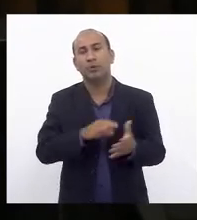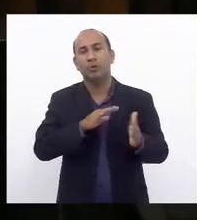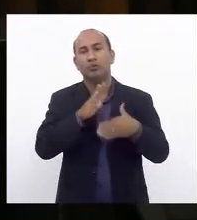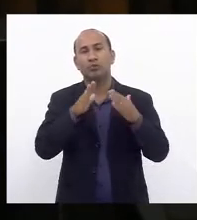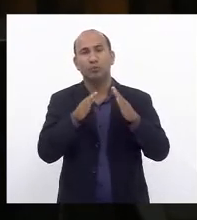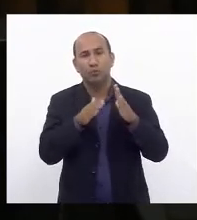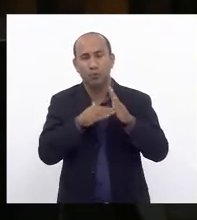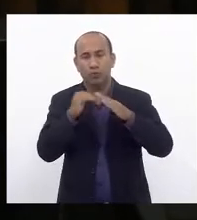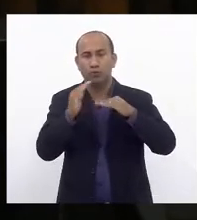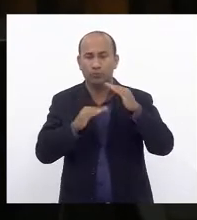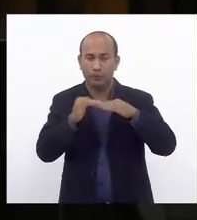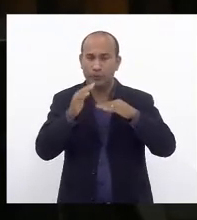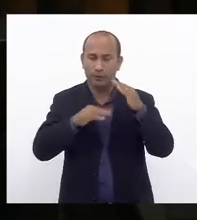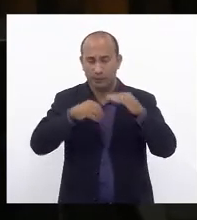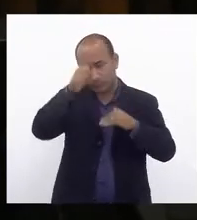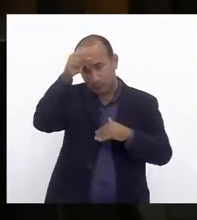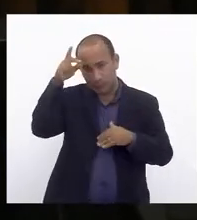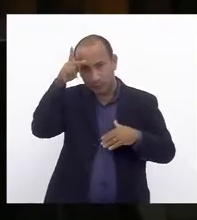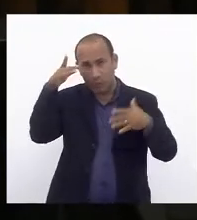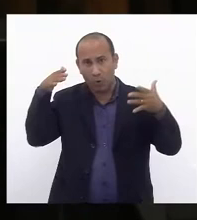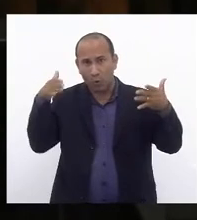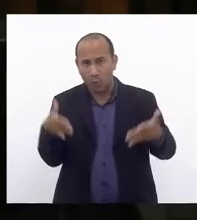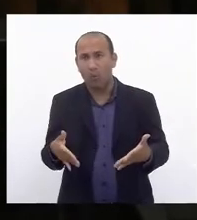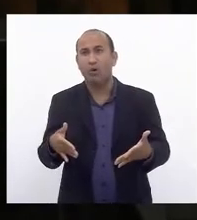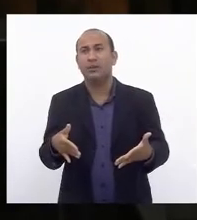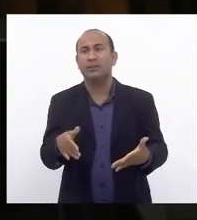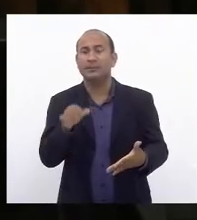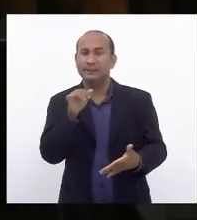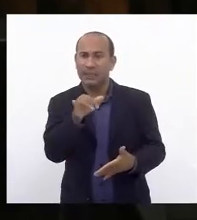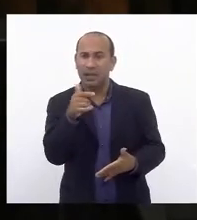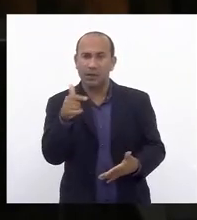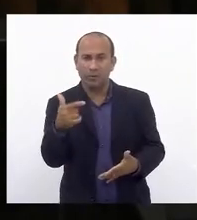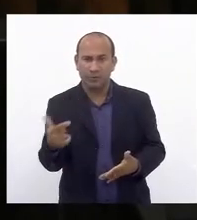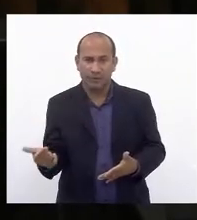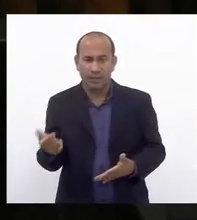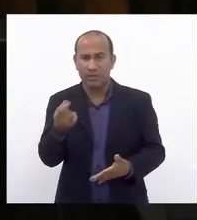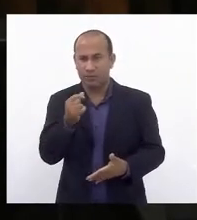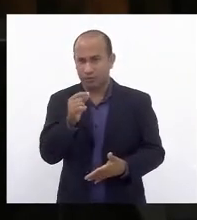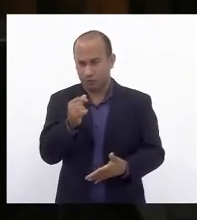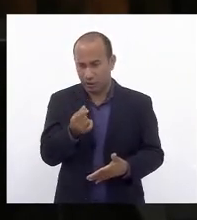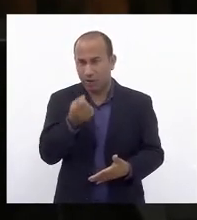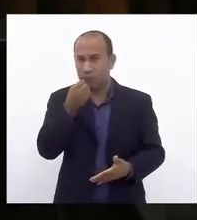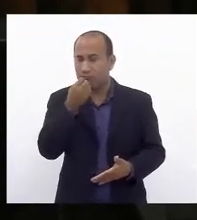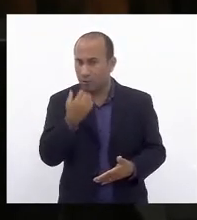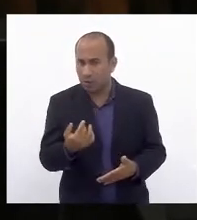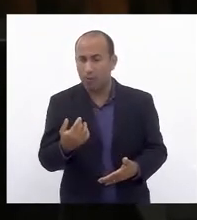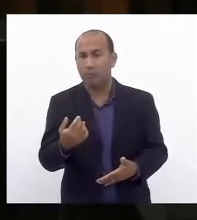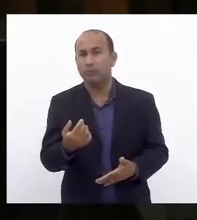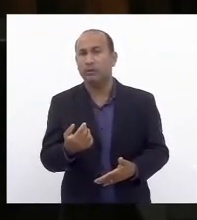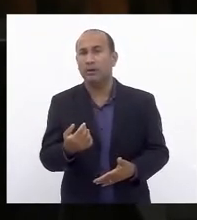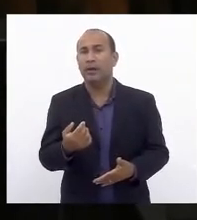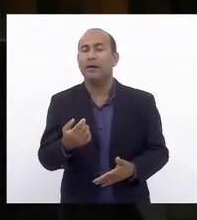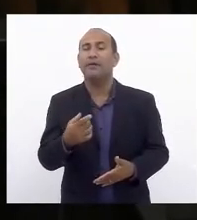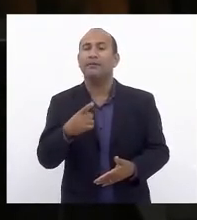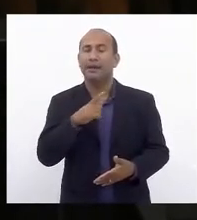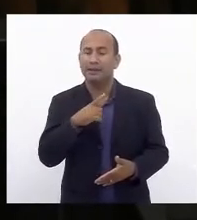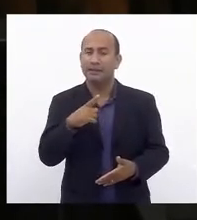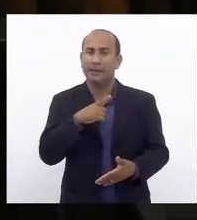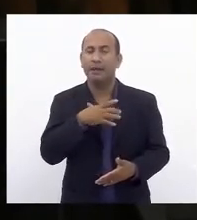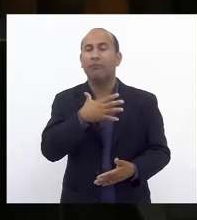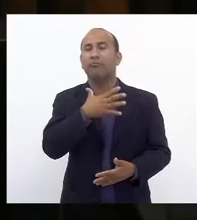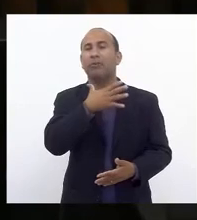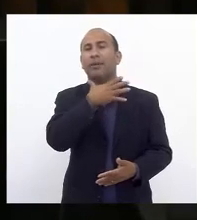os funcionários públicos hoje, se não tiverem renda suficiente, estão